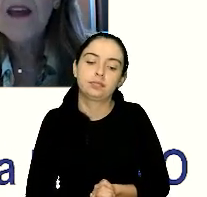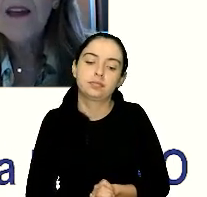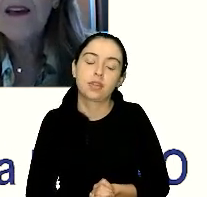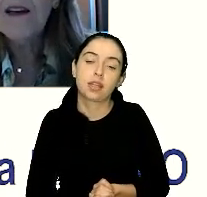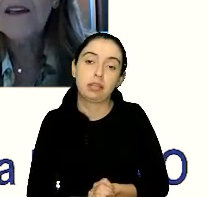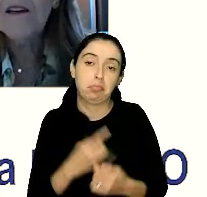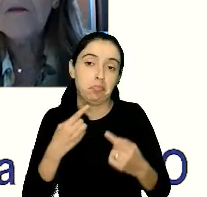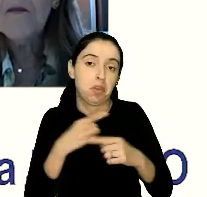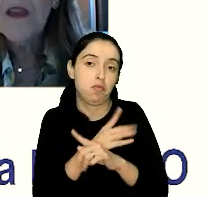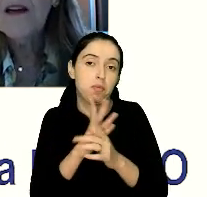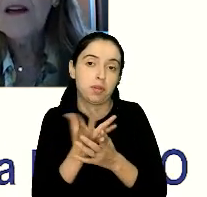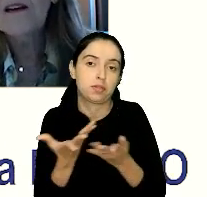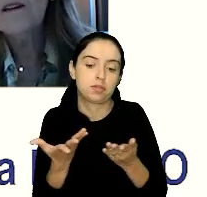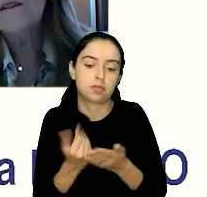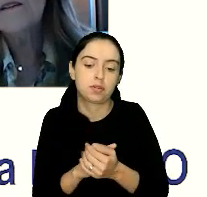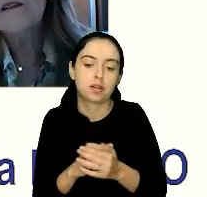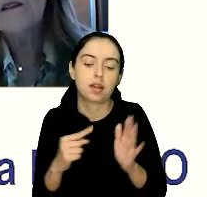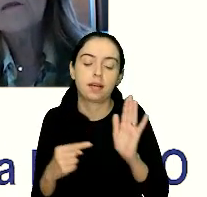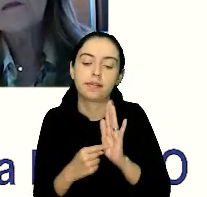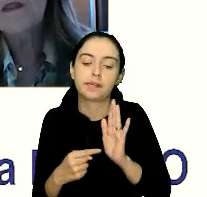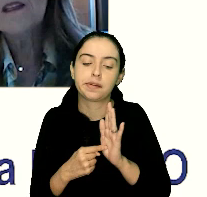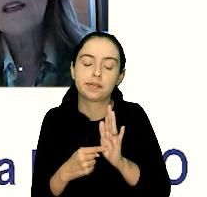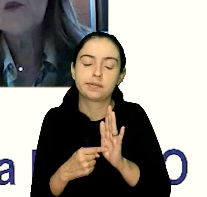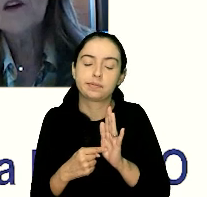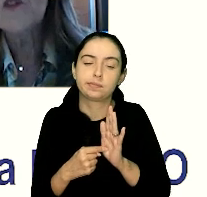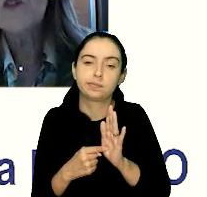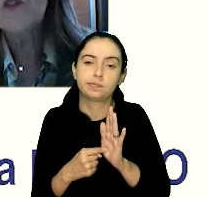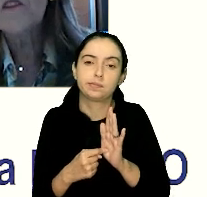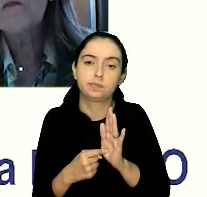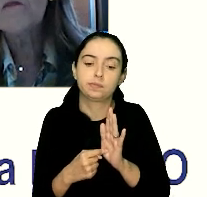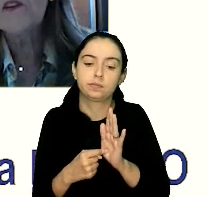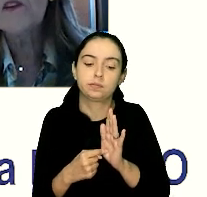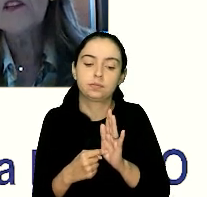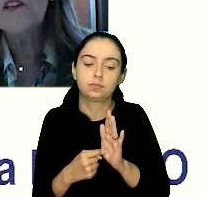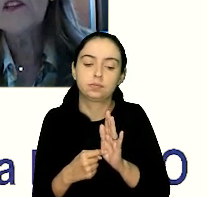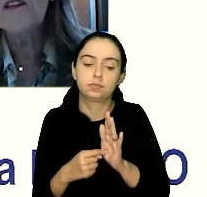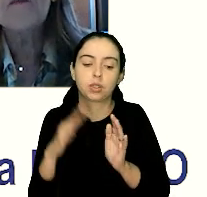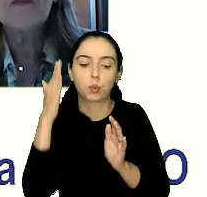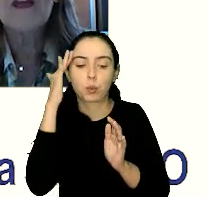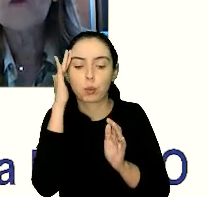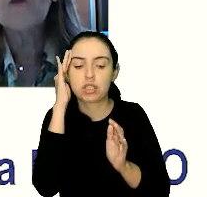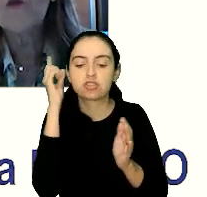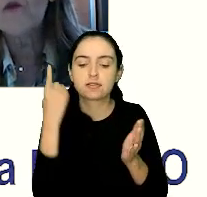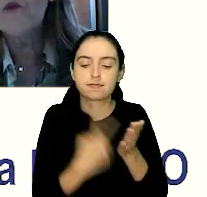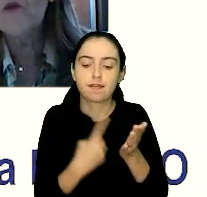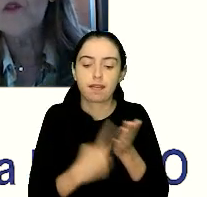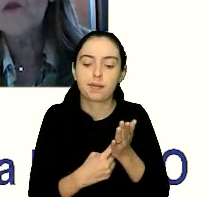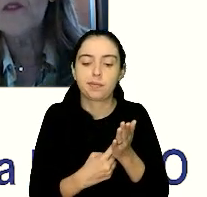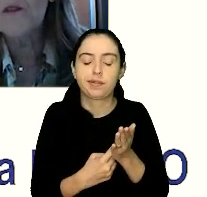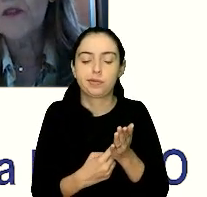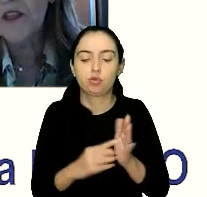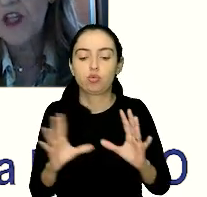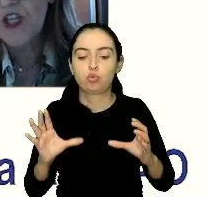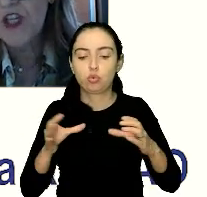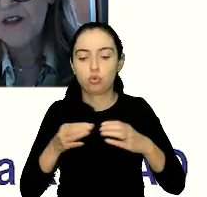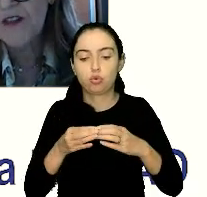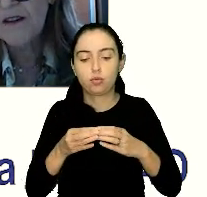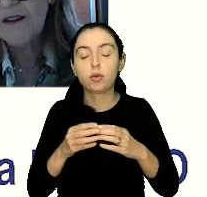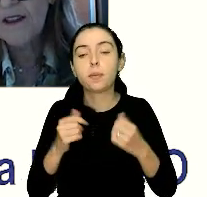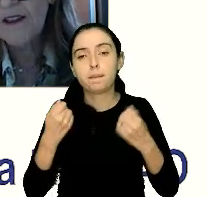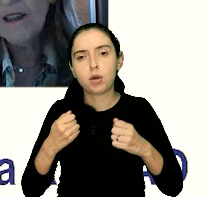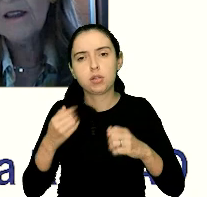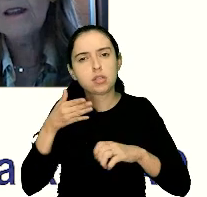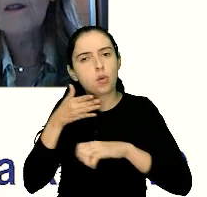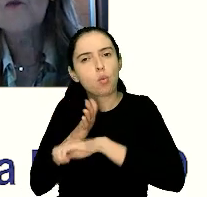aí. E aqui, eu acredito firmemente que, em grupo, nós possamos